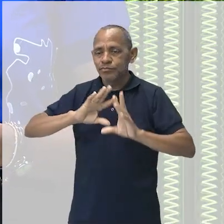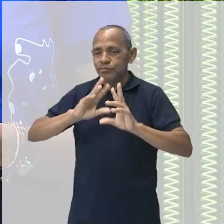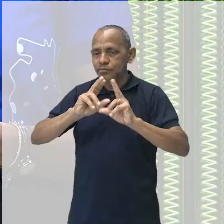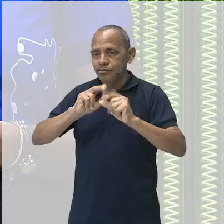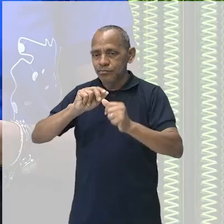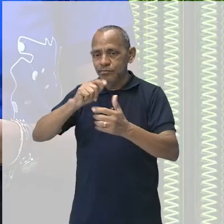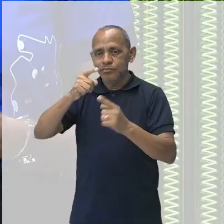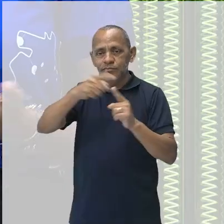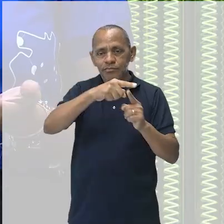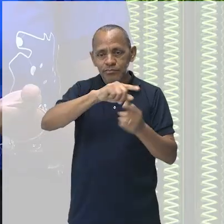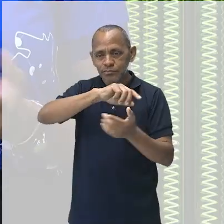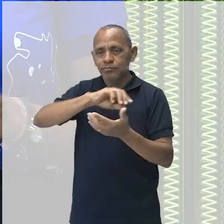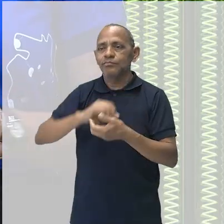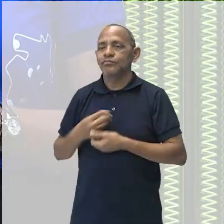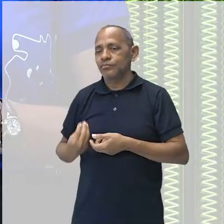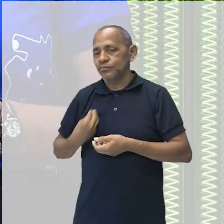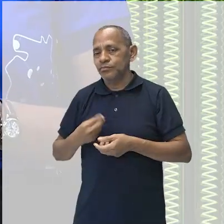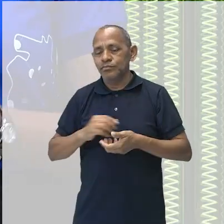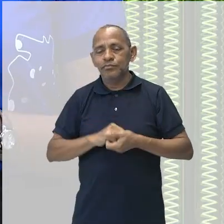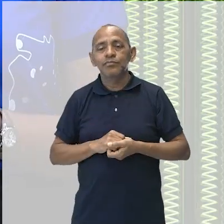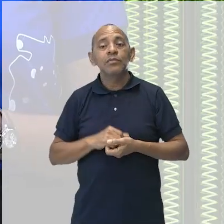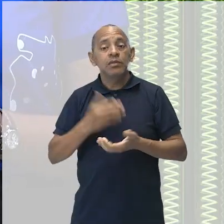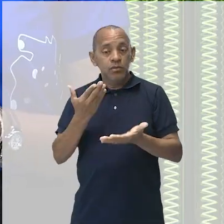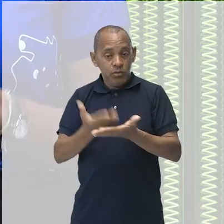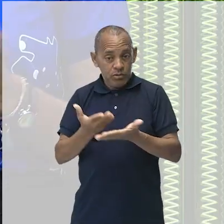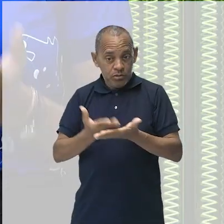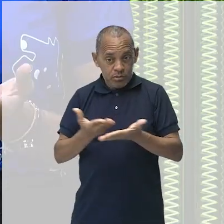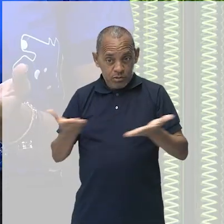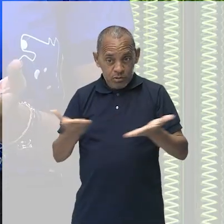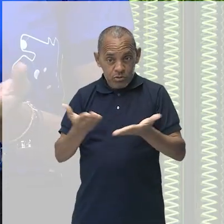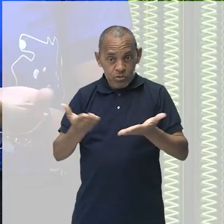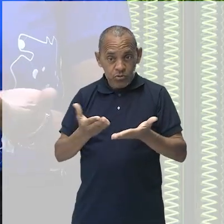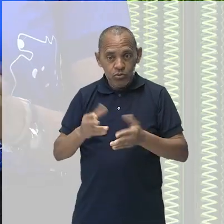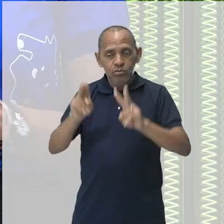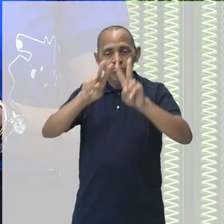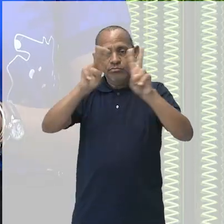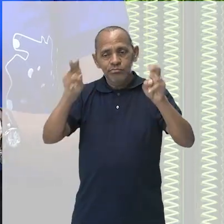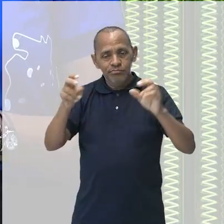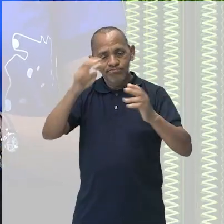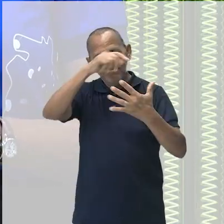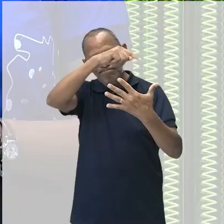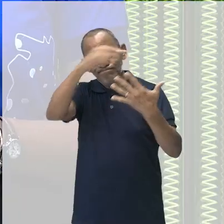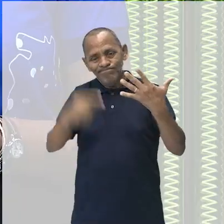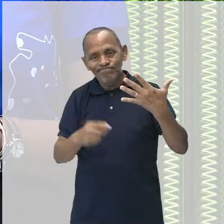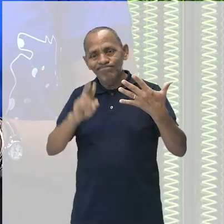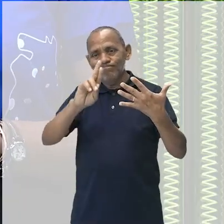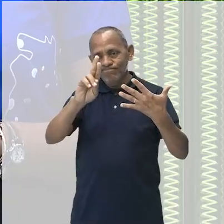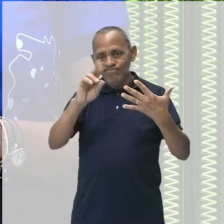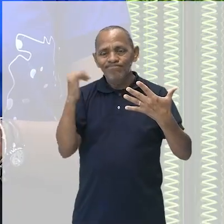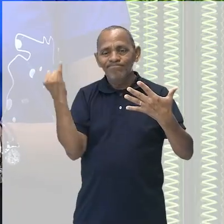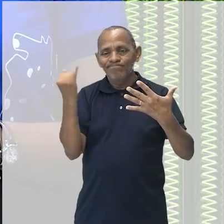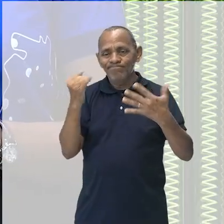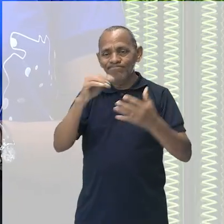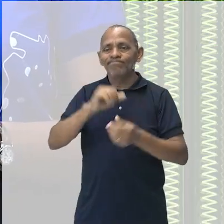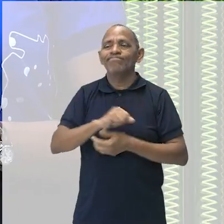vida. E essa foi a nossa aula de hoje sobre os 5 R's e a da sua importância